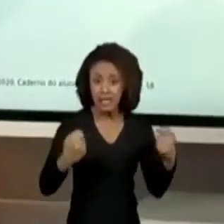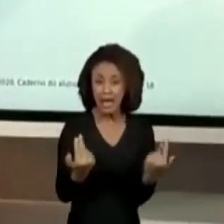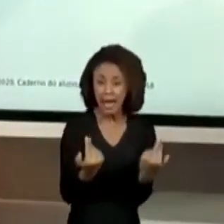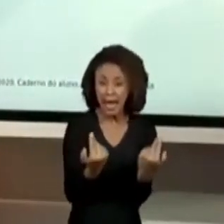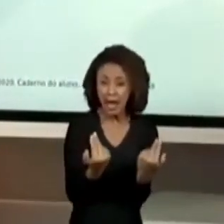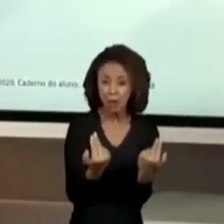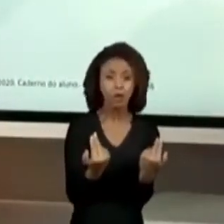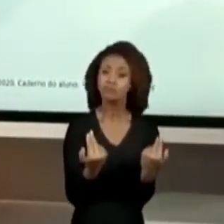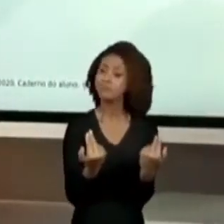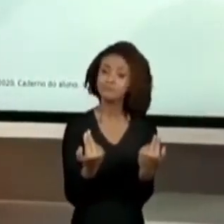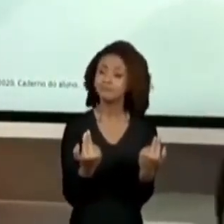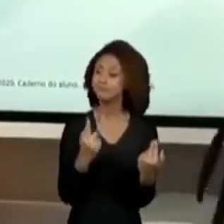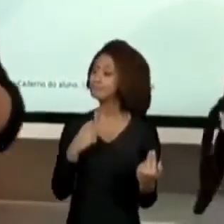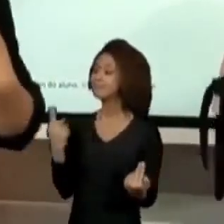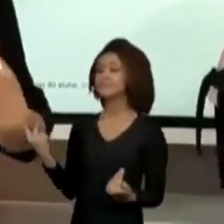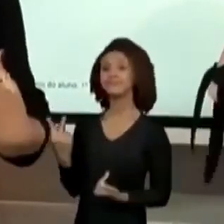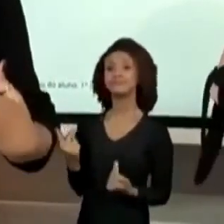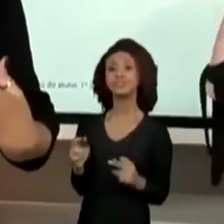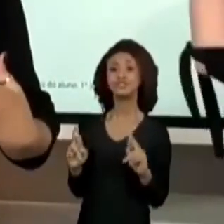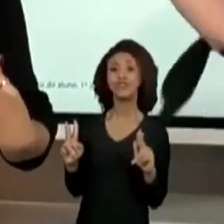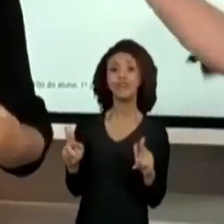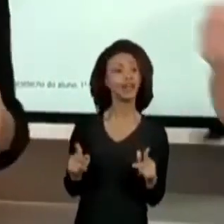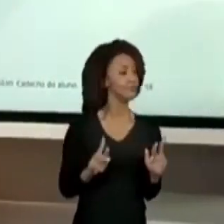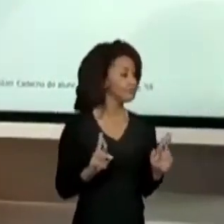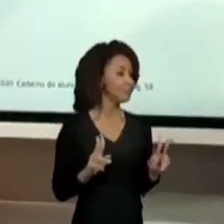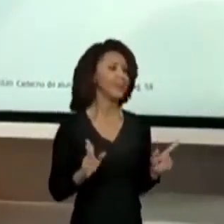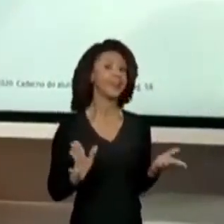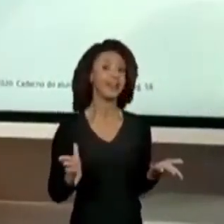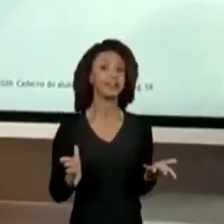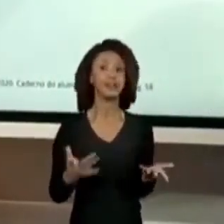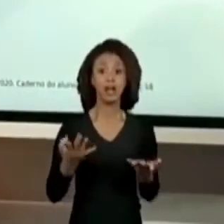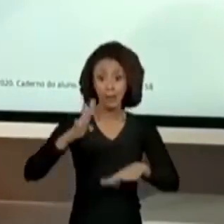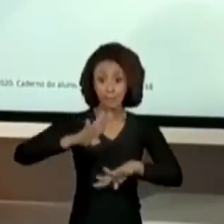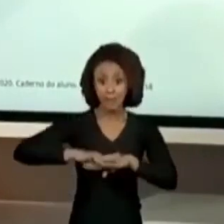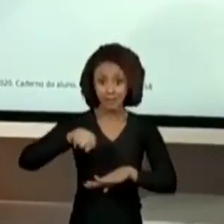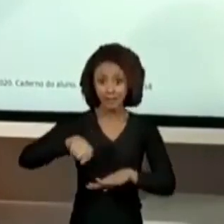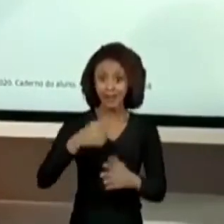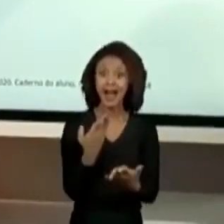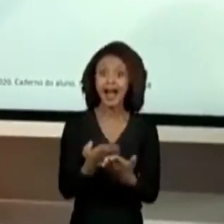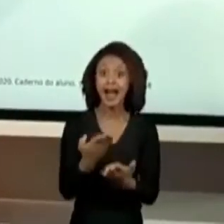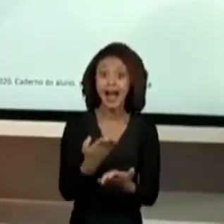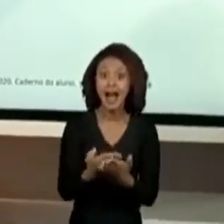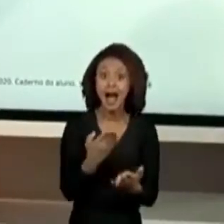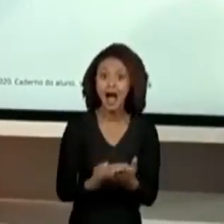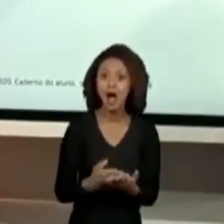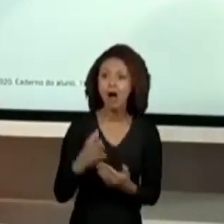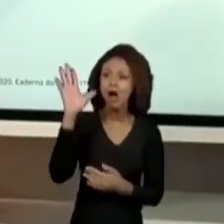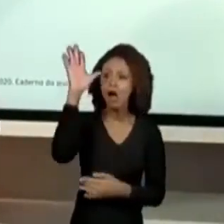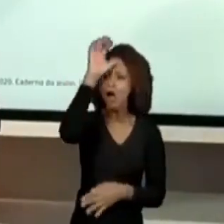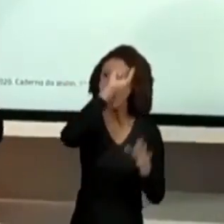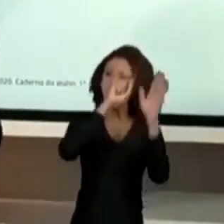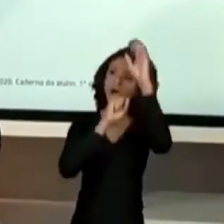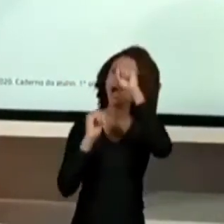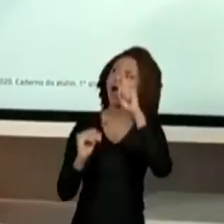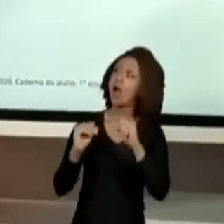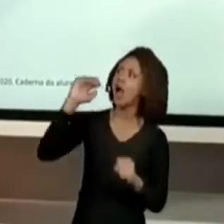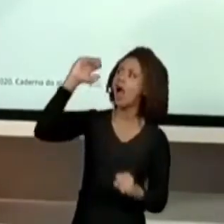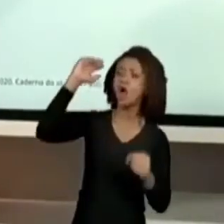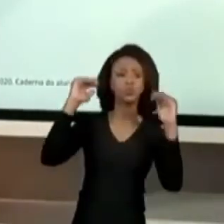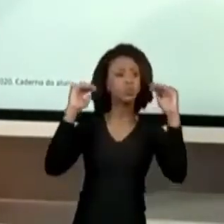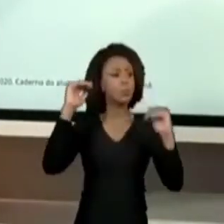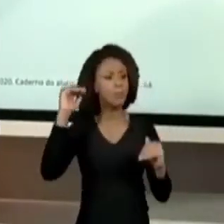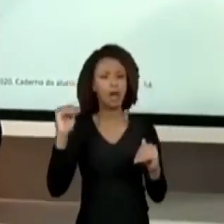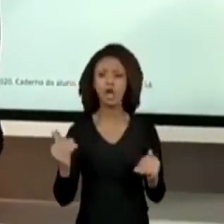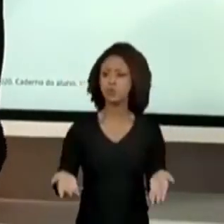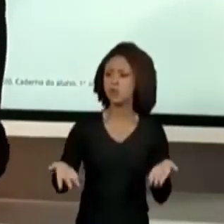vendo exatamente isso. Numa aula de matemática, a gente vem, né, aqui aprendendo o que é mais alto, o que é mais baixo, o que é